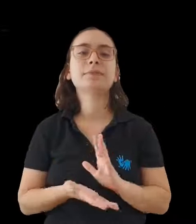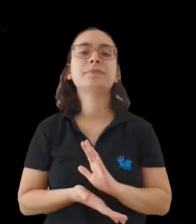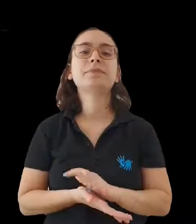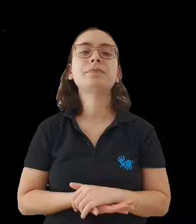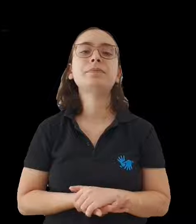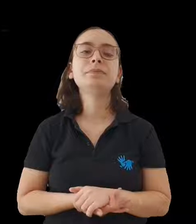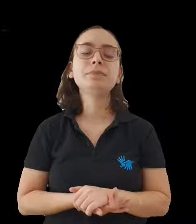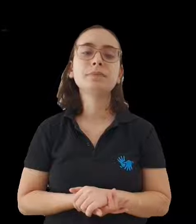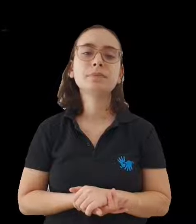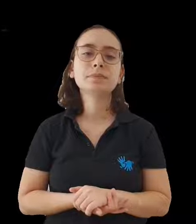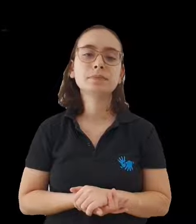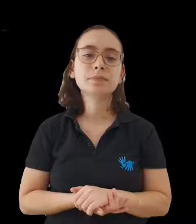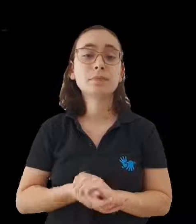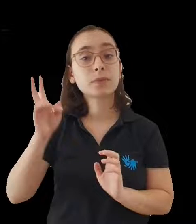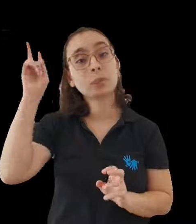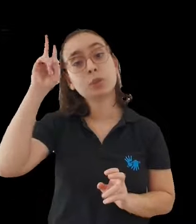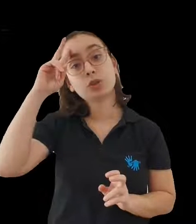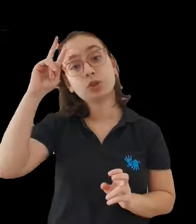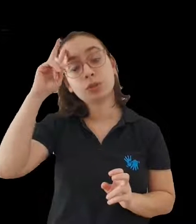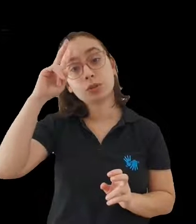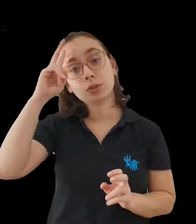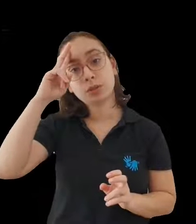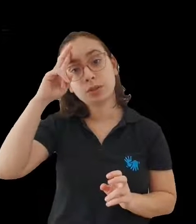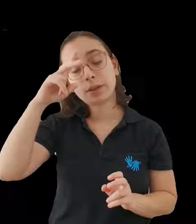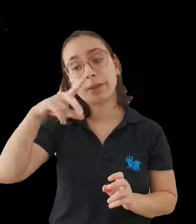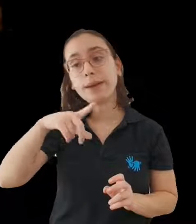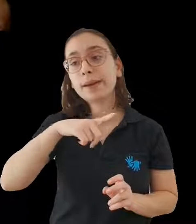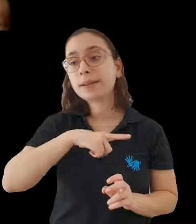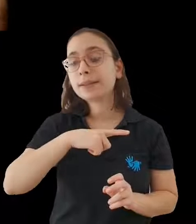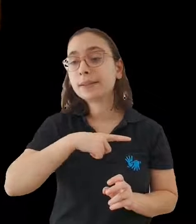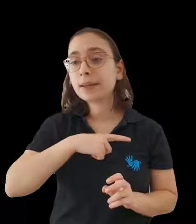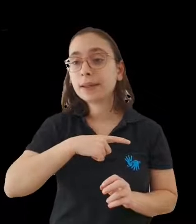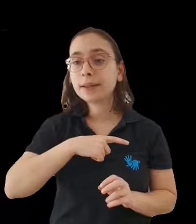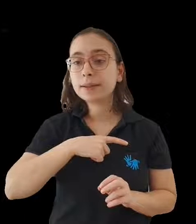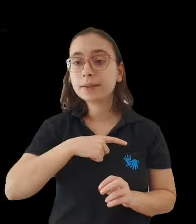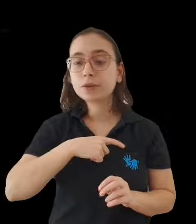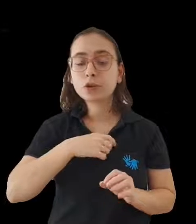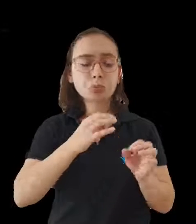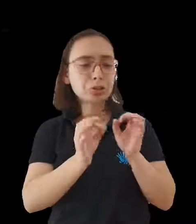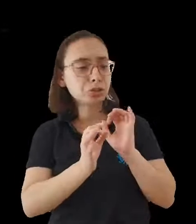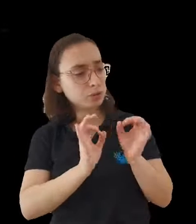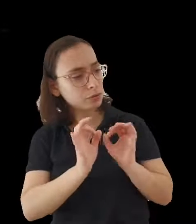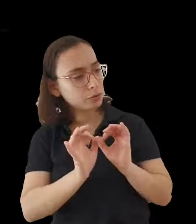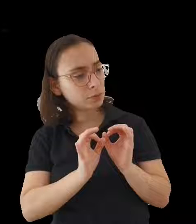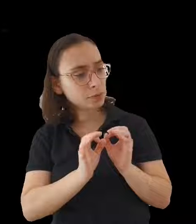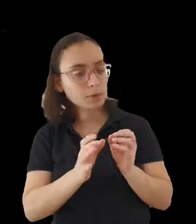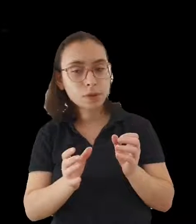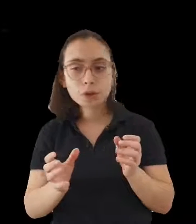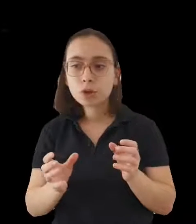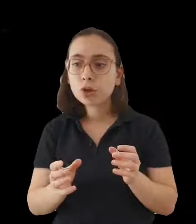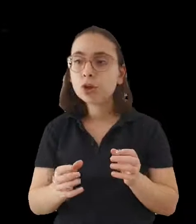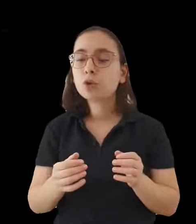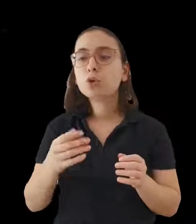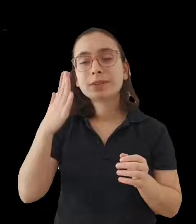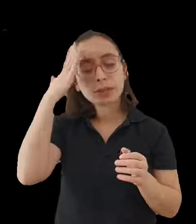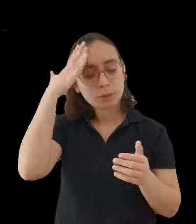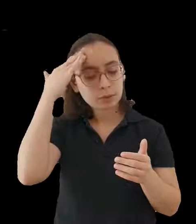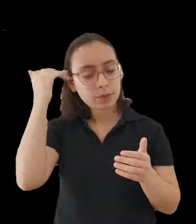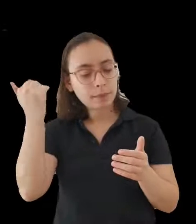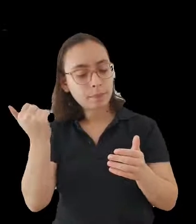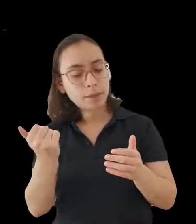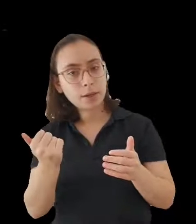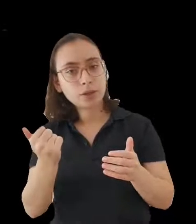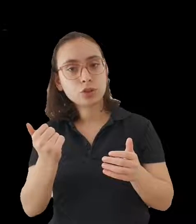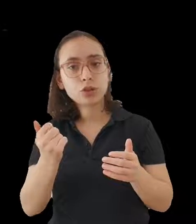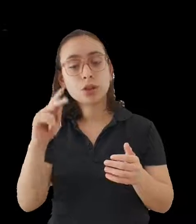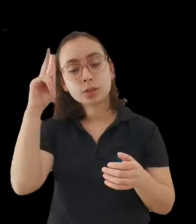o contador de história, ele tem essa ferramenta linda, que é incluir os seus saberes no conto popular,